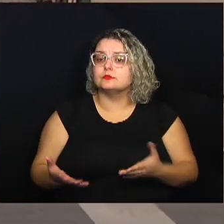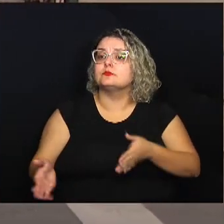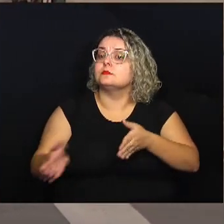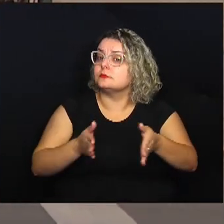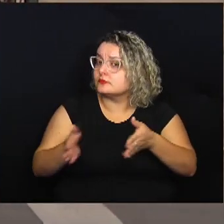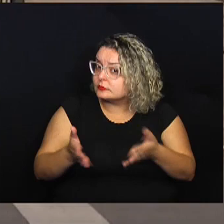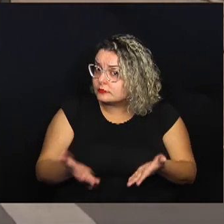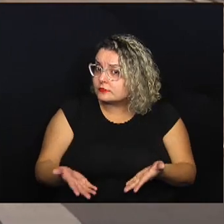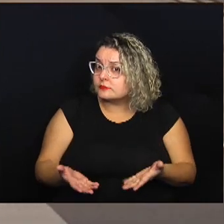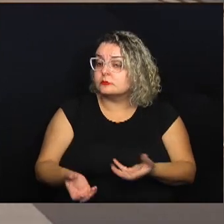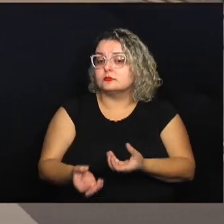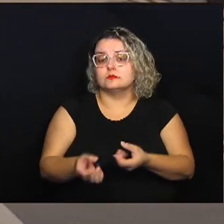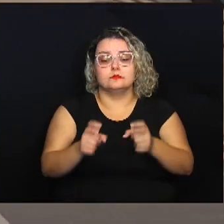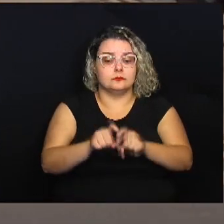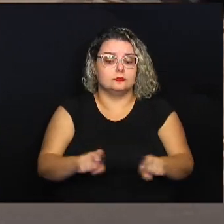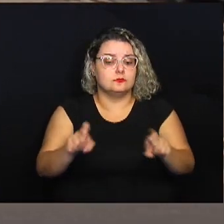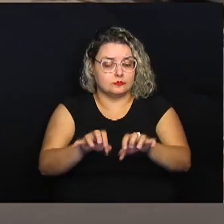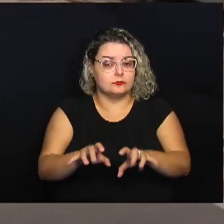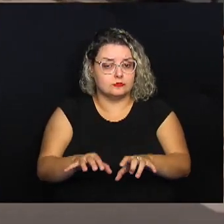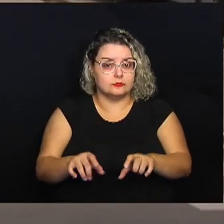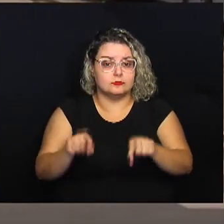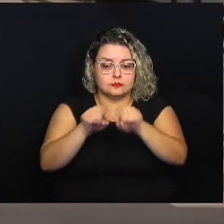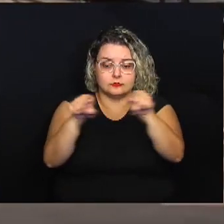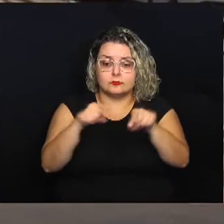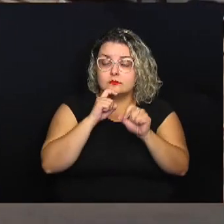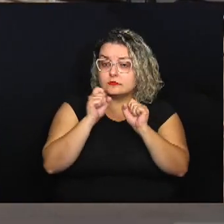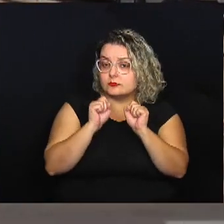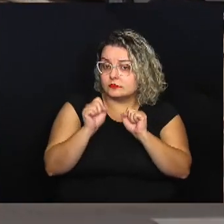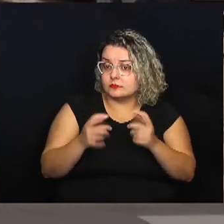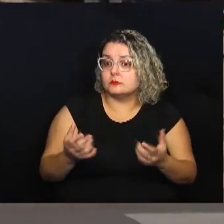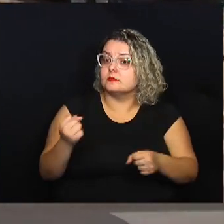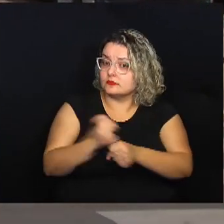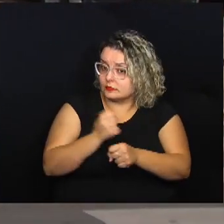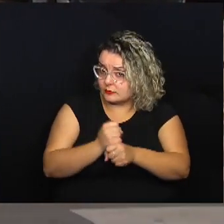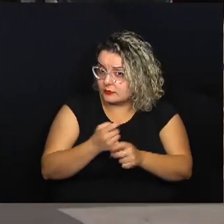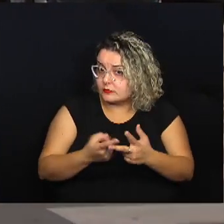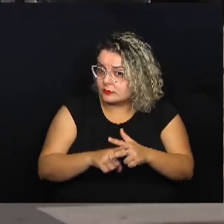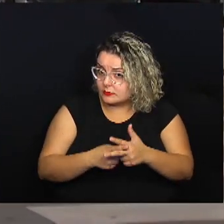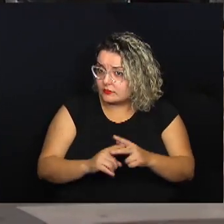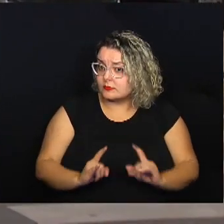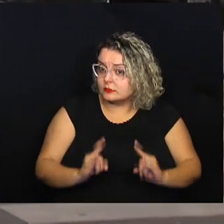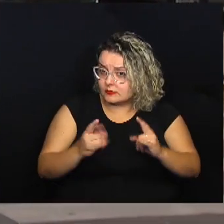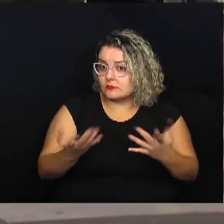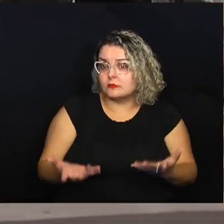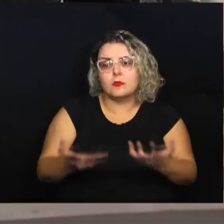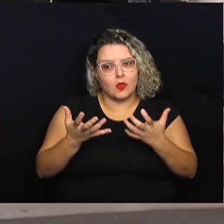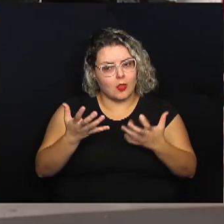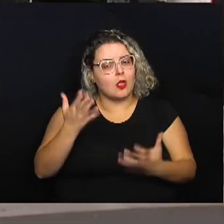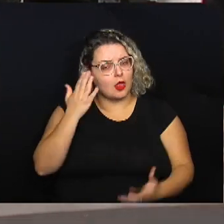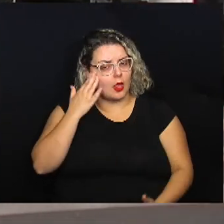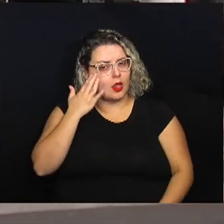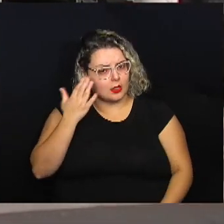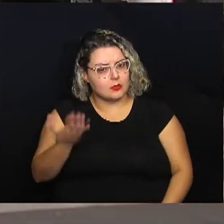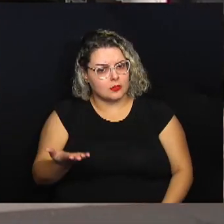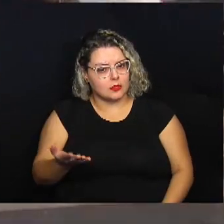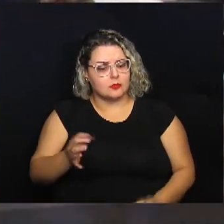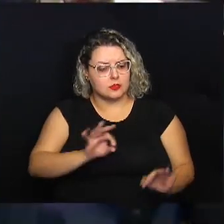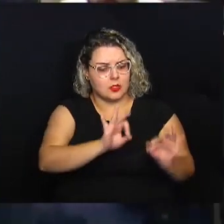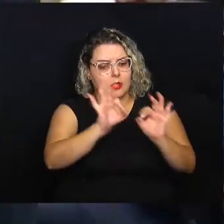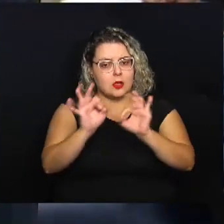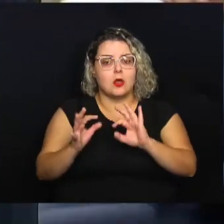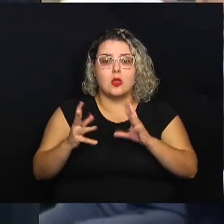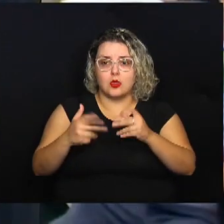acessibilidade, informatização, climatização e reforma do prédio. Então, nós gostaríamos de acompanhar